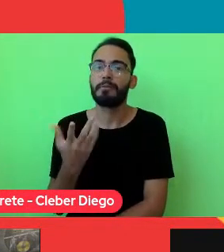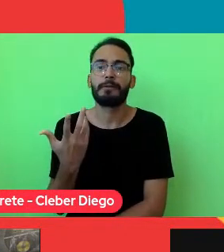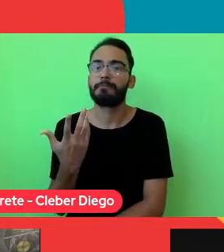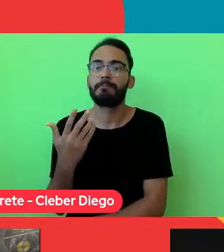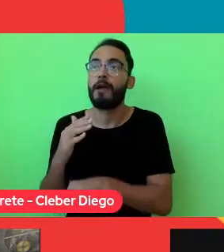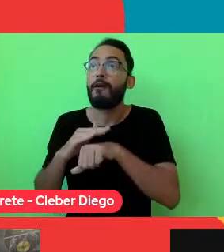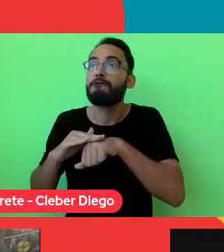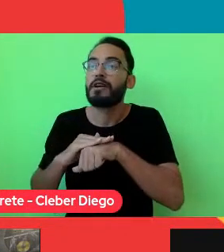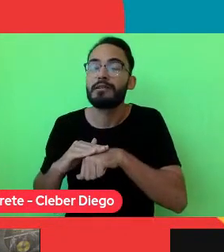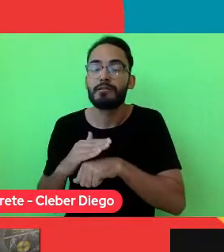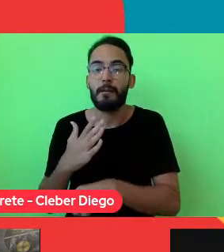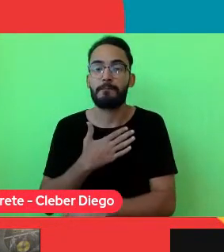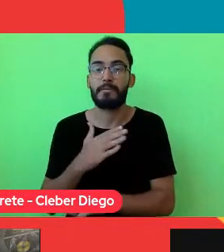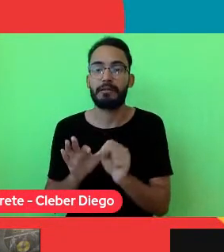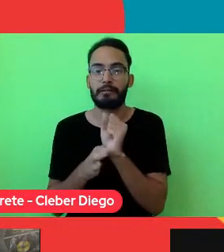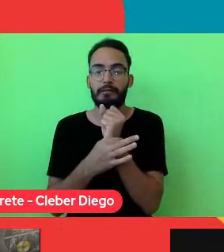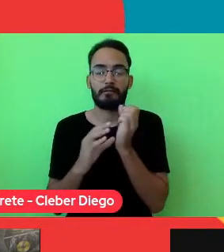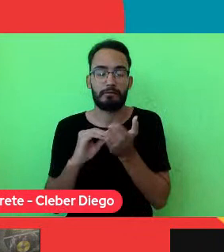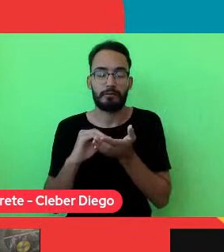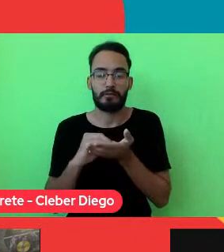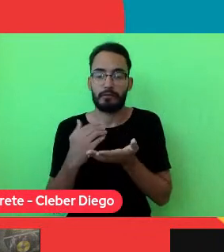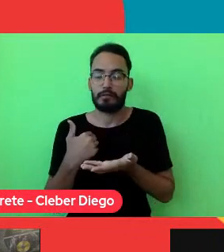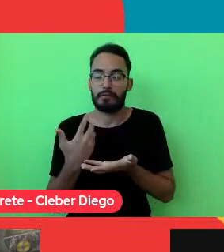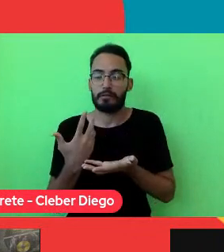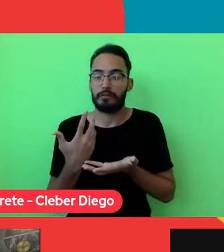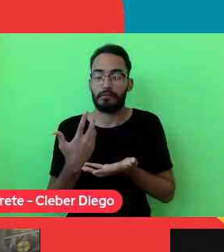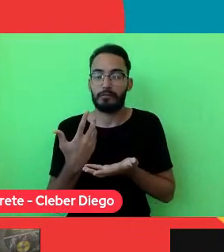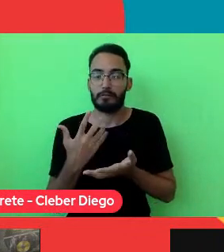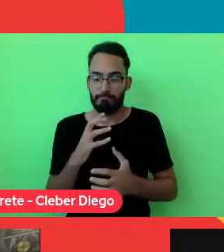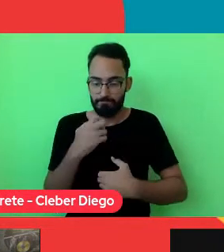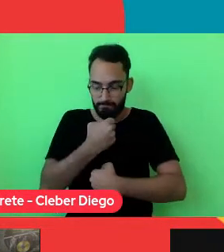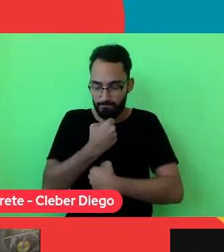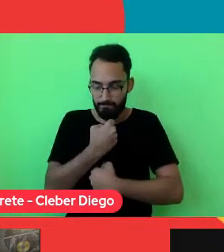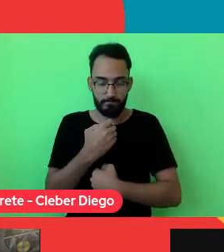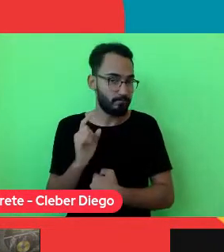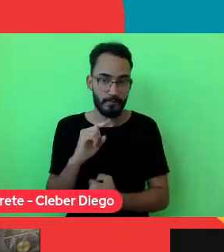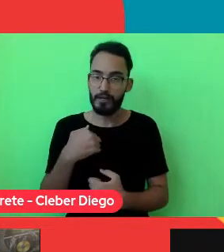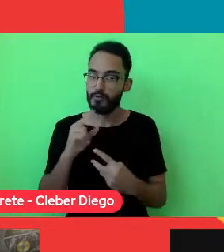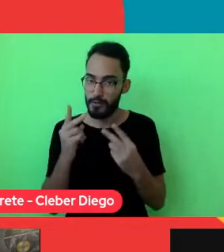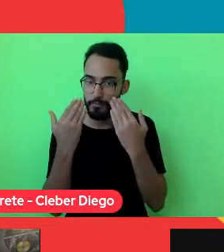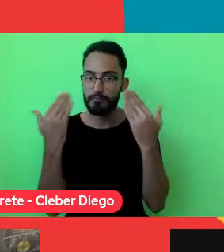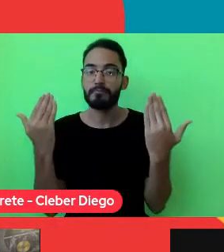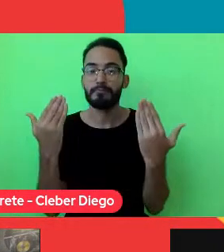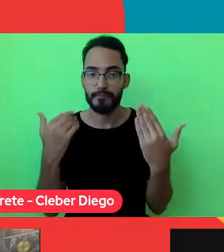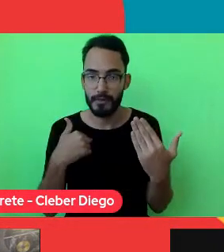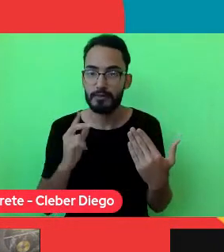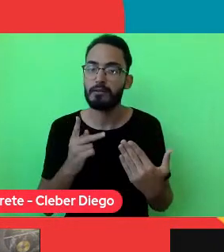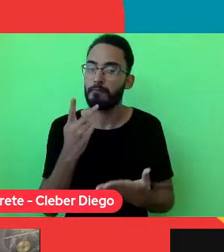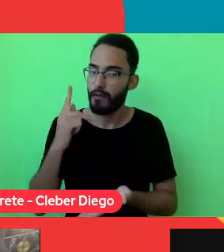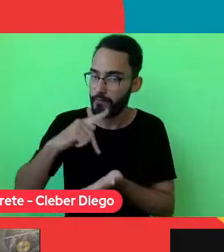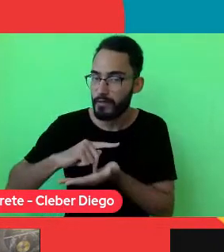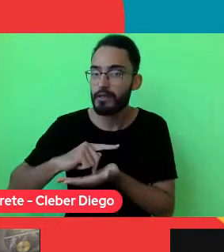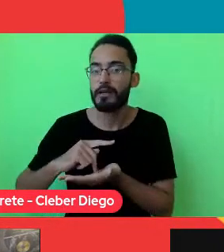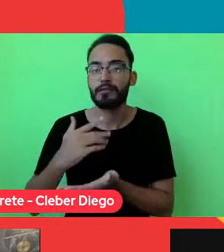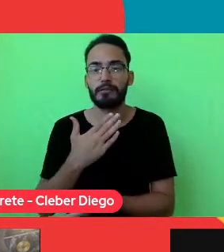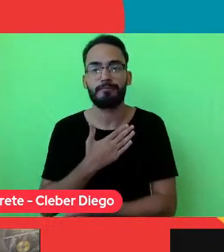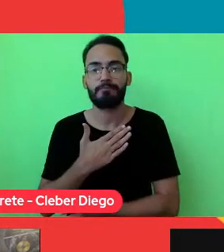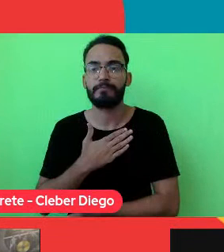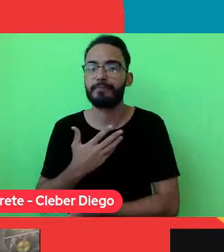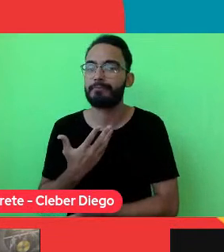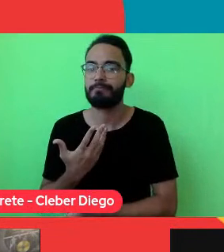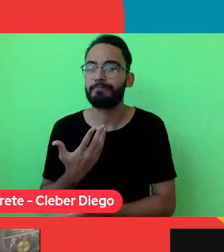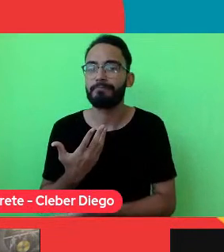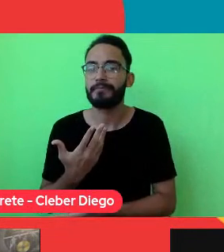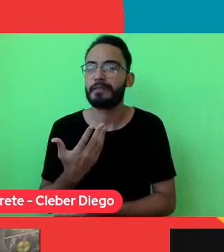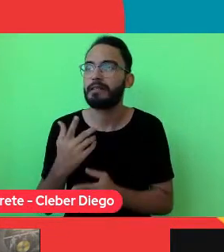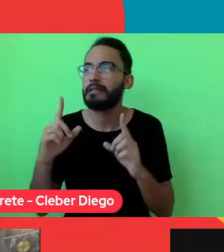inseguranças, eu nunca consegui não ser transparente, às vezes até demais. Eu tinha muito, muito